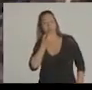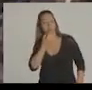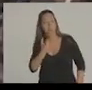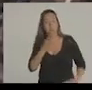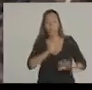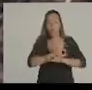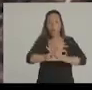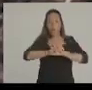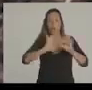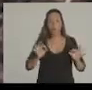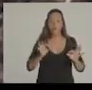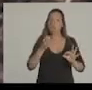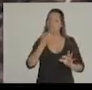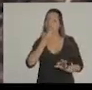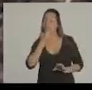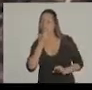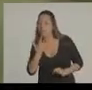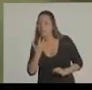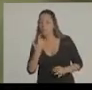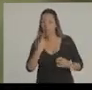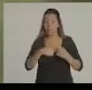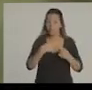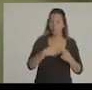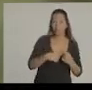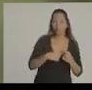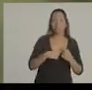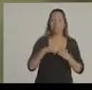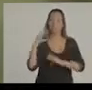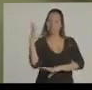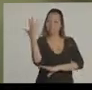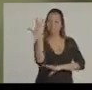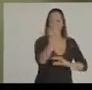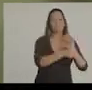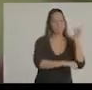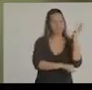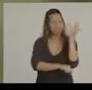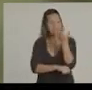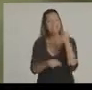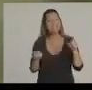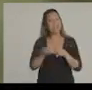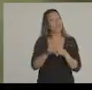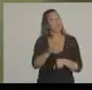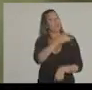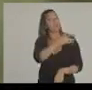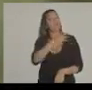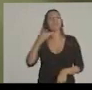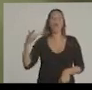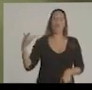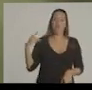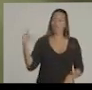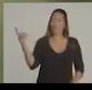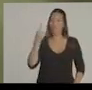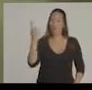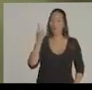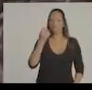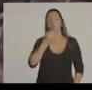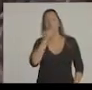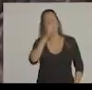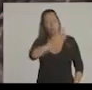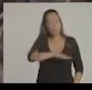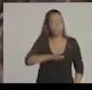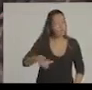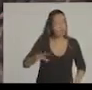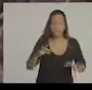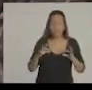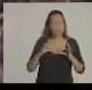ideias boas, umas ideias bem amplas. Isso vai ser bom pro meio ambiente, vai ser bom para a saúde dos adultos, vai